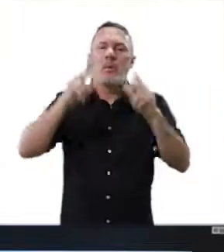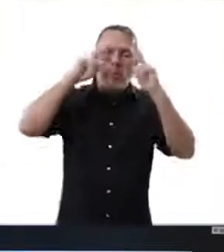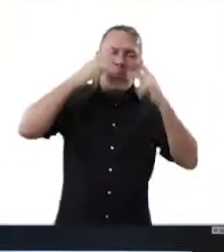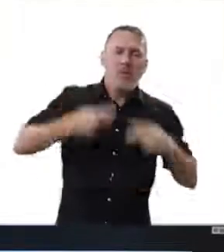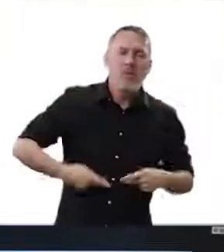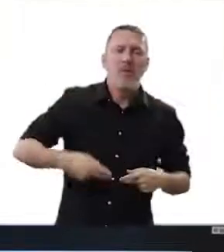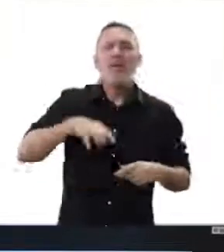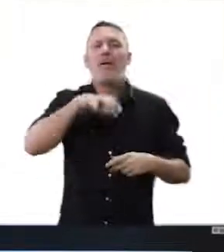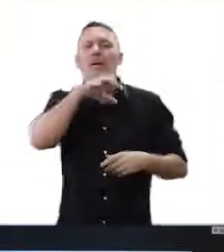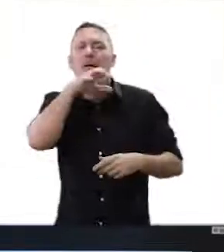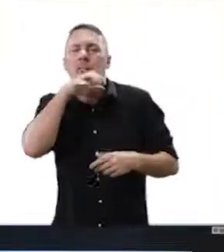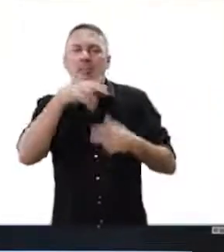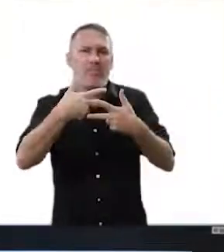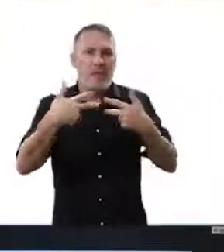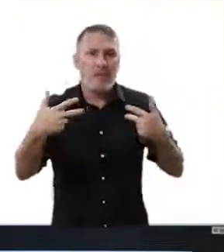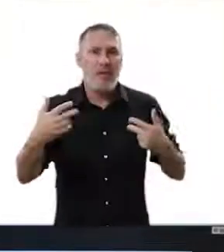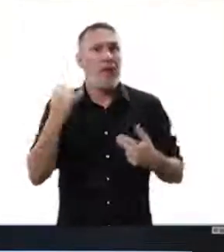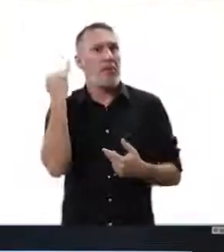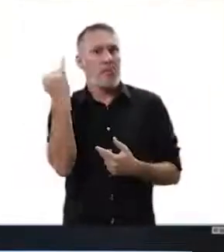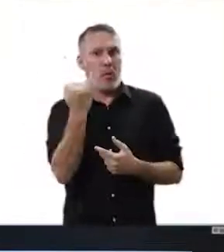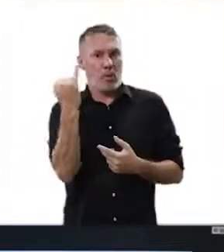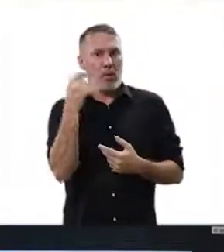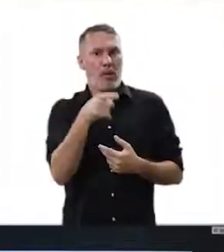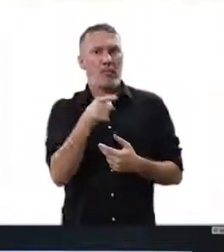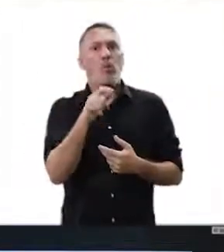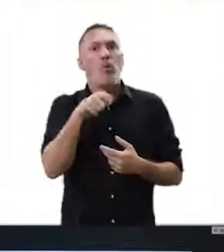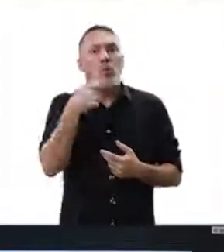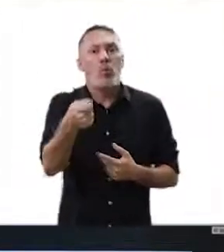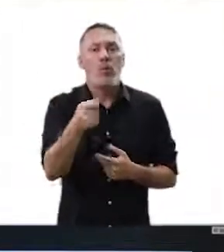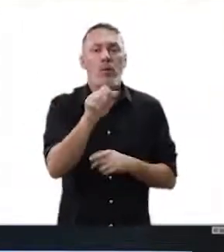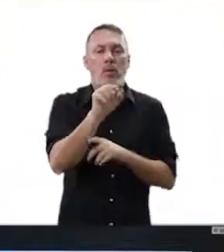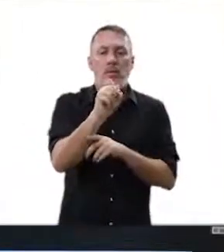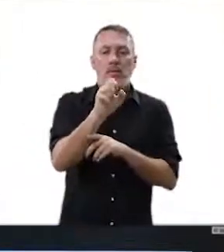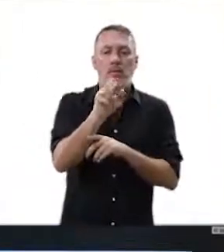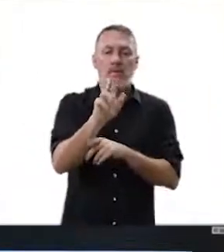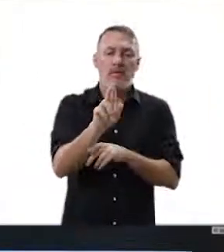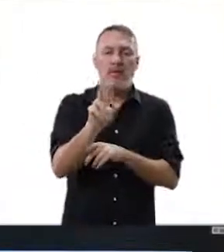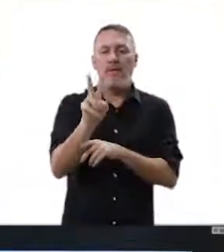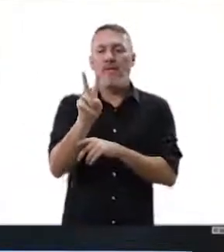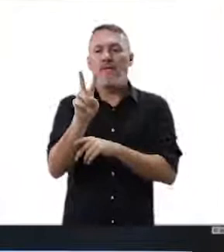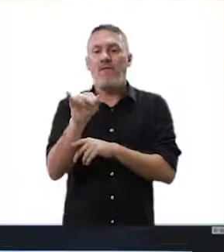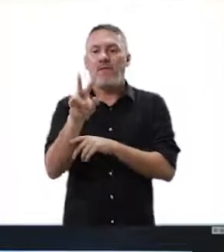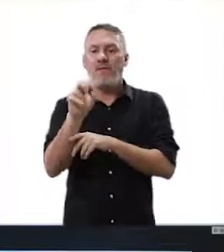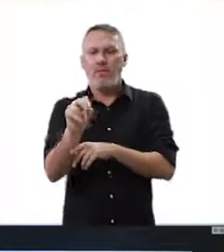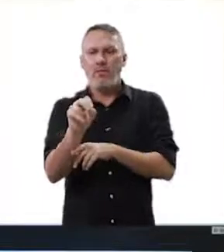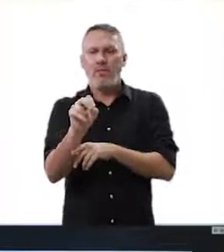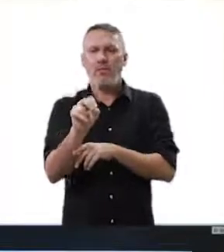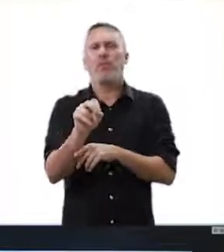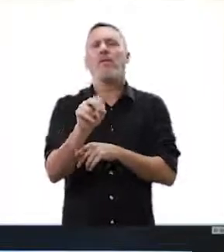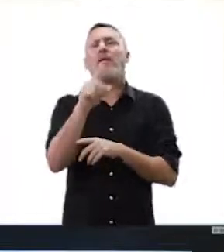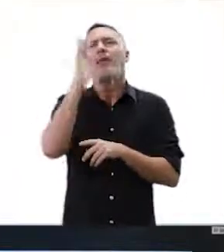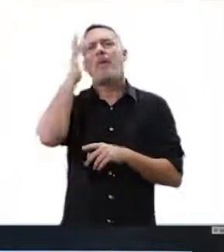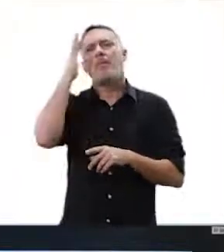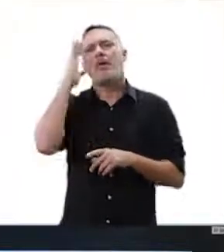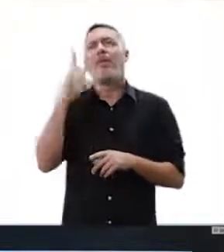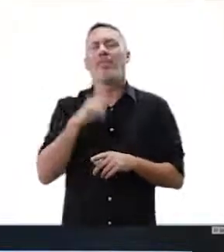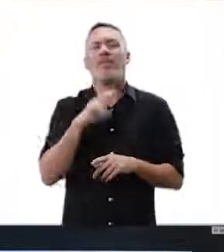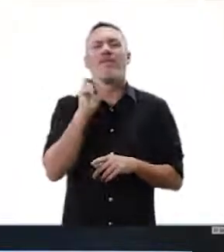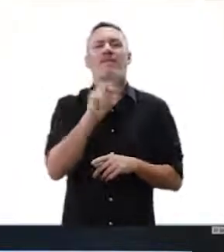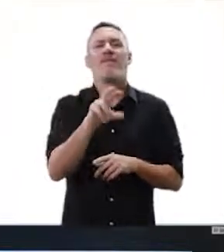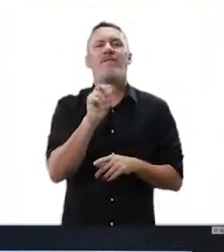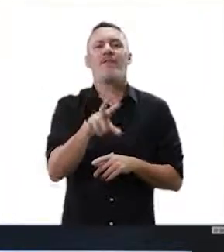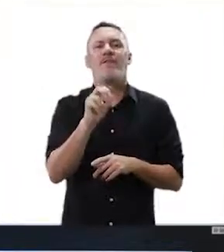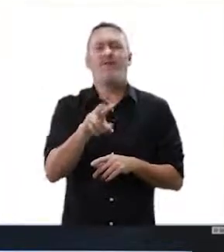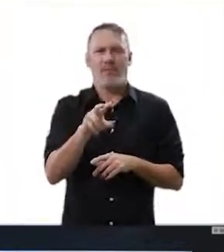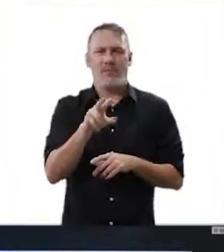considerado um ser vivo, a gente pensa aí nos vírus, né? Os vírus, inclusive, estão muito em alta, quando a gente